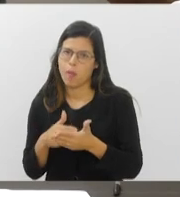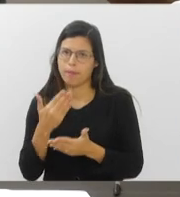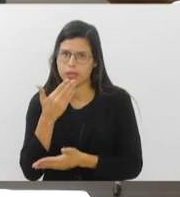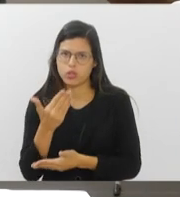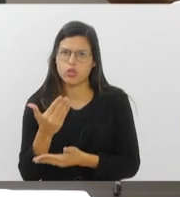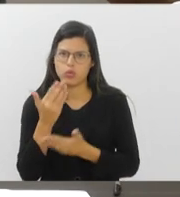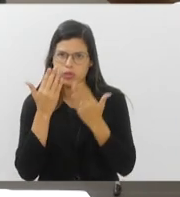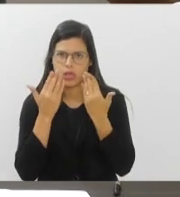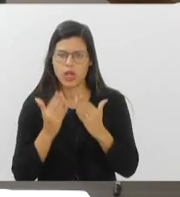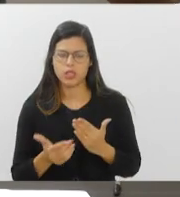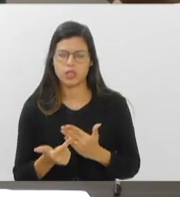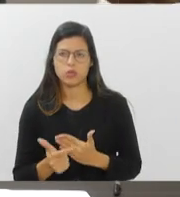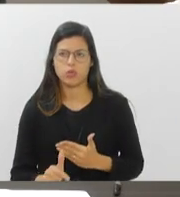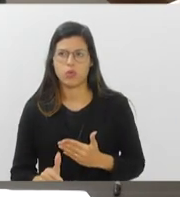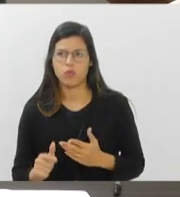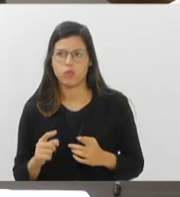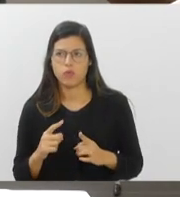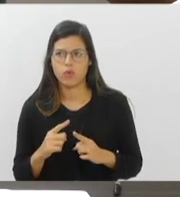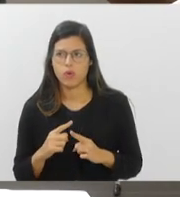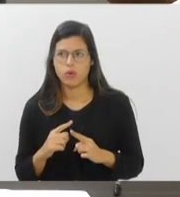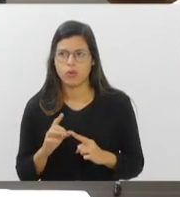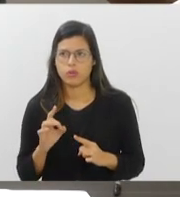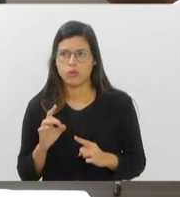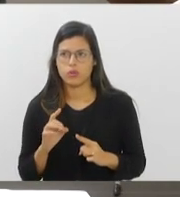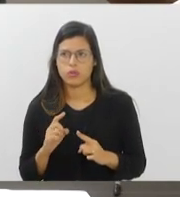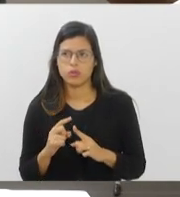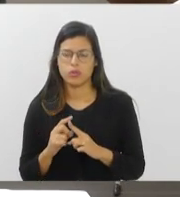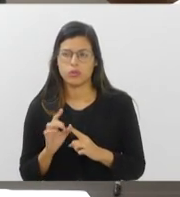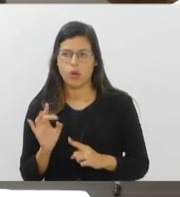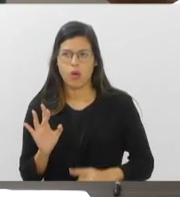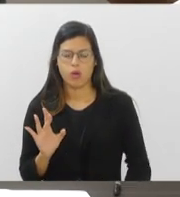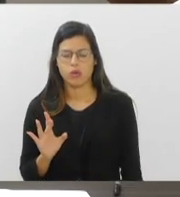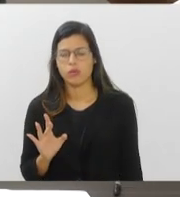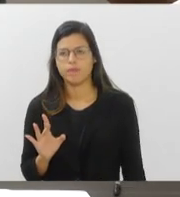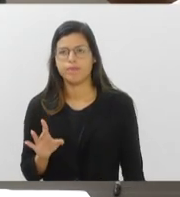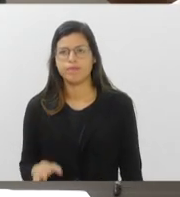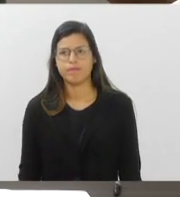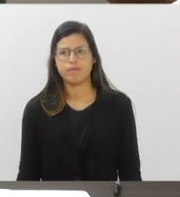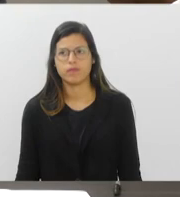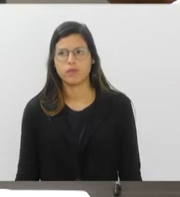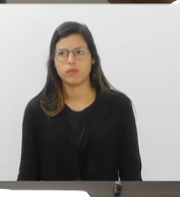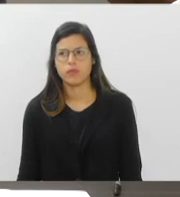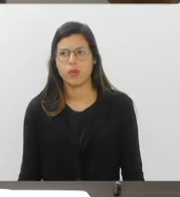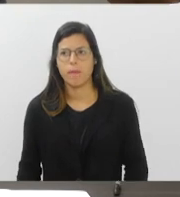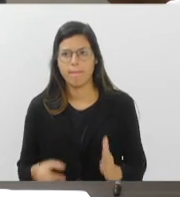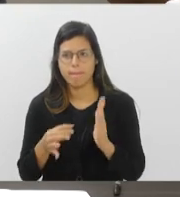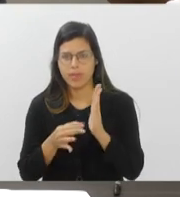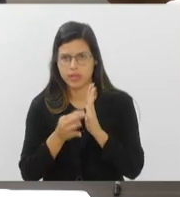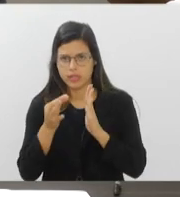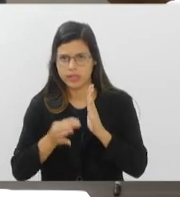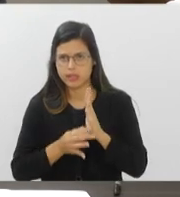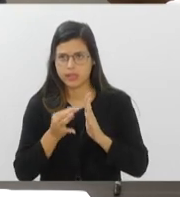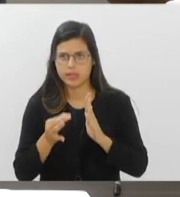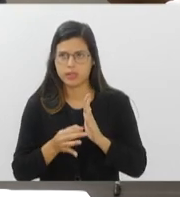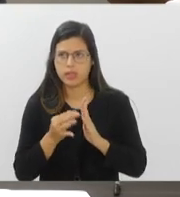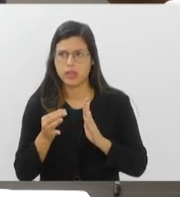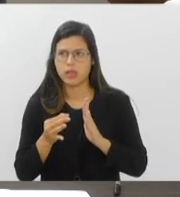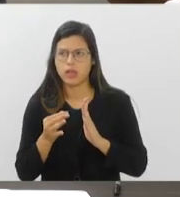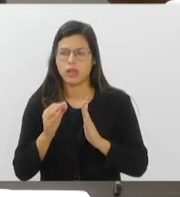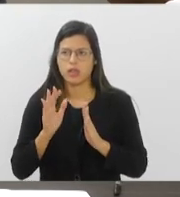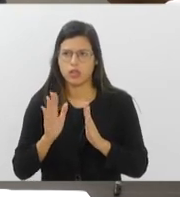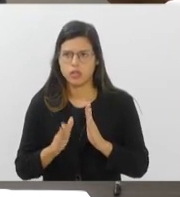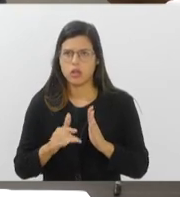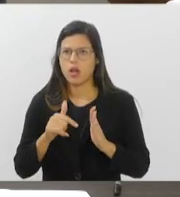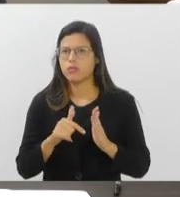mas se Vossa Excelência só para aqui dar o parecer que foi anexado já ao